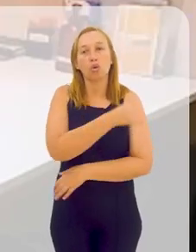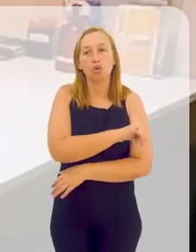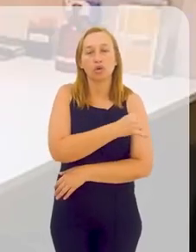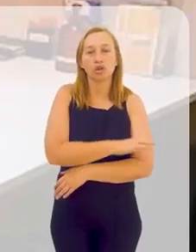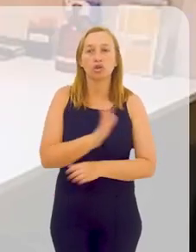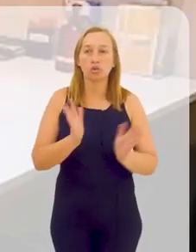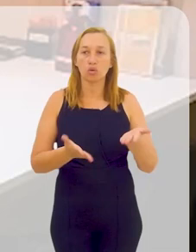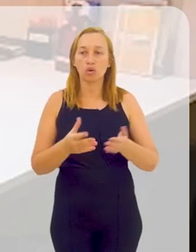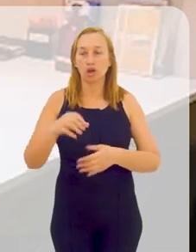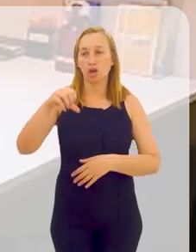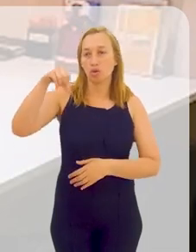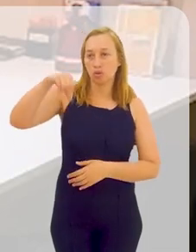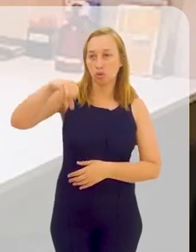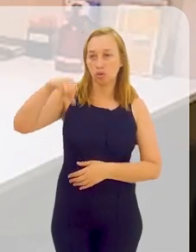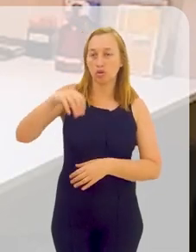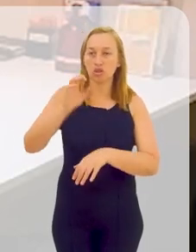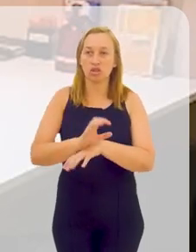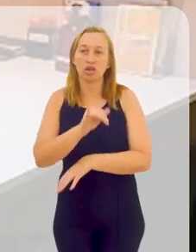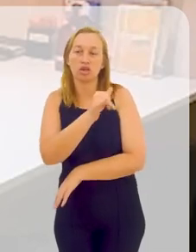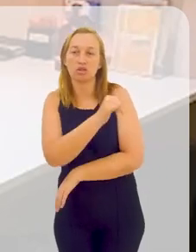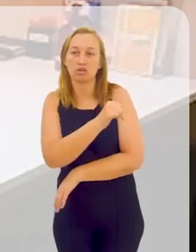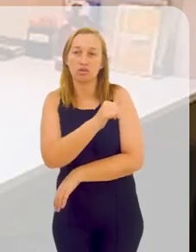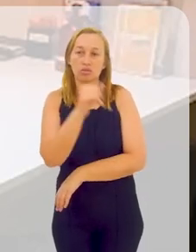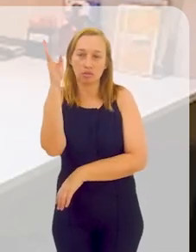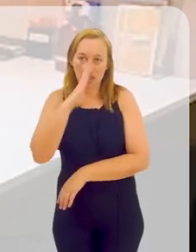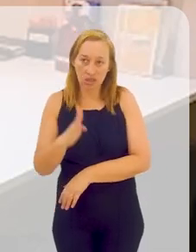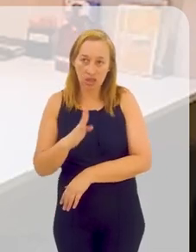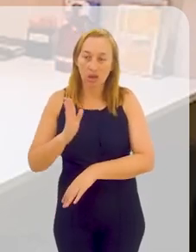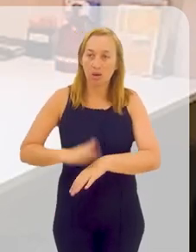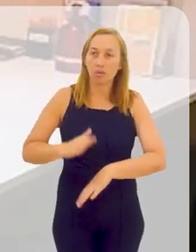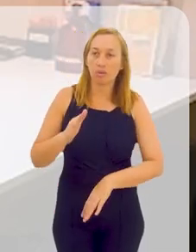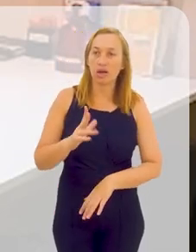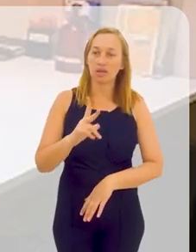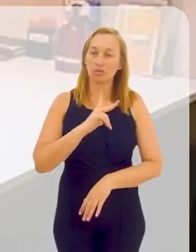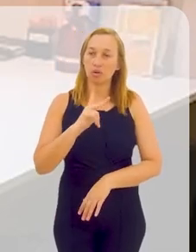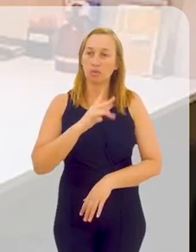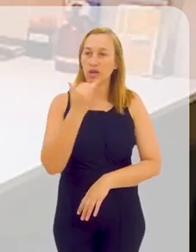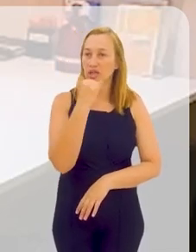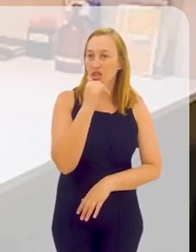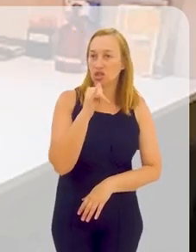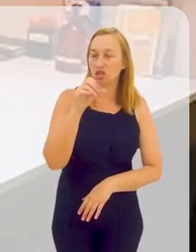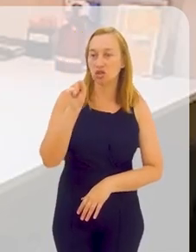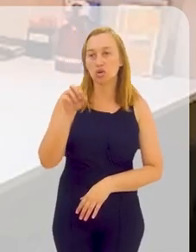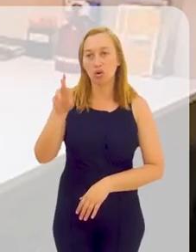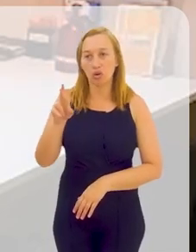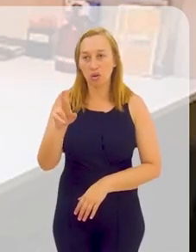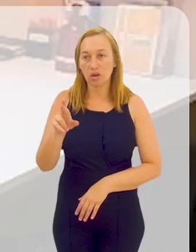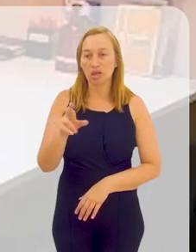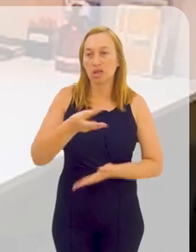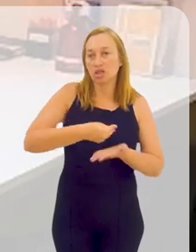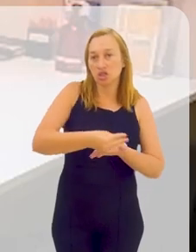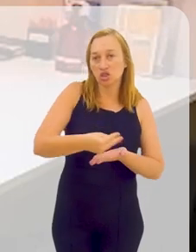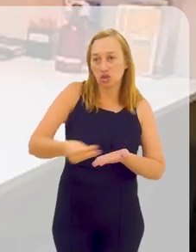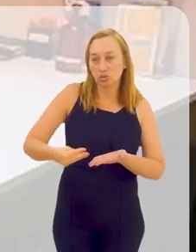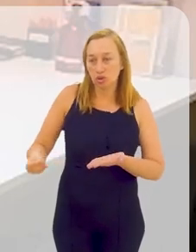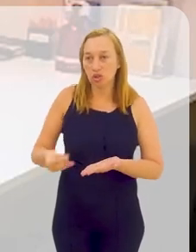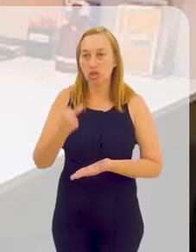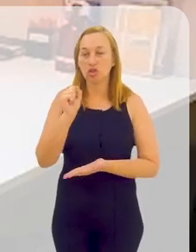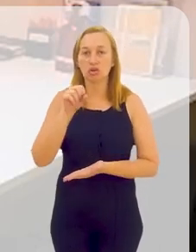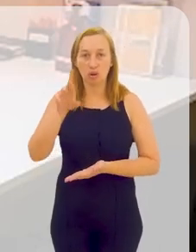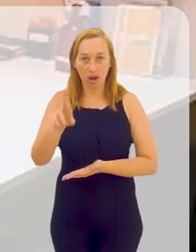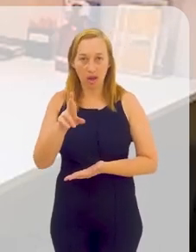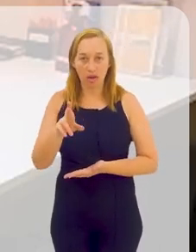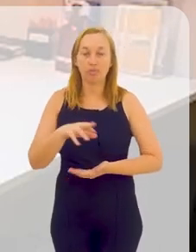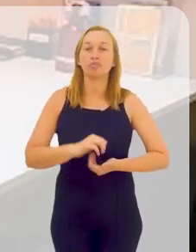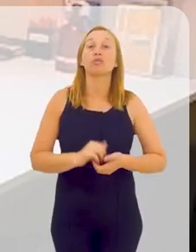Rio de Janeiro hoje ele é um nono estado brasileiro com mais geração própria de energia solar a chamada geração distribuída